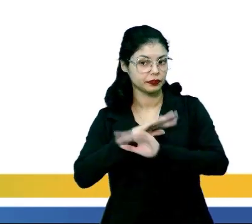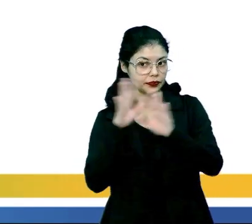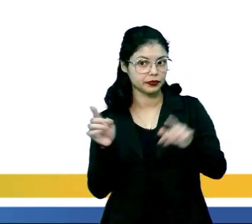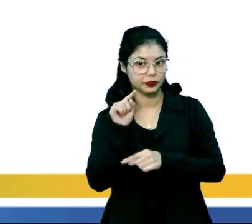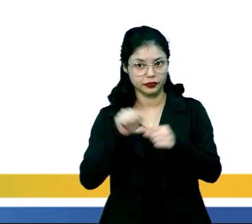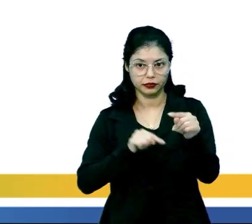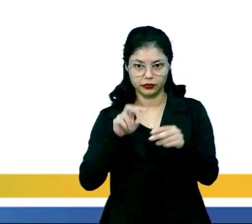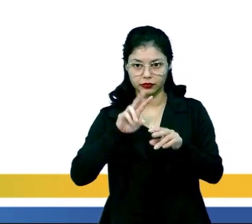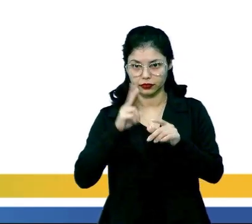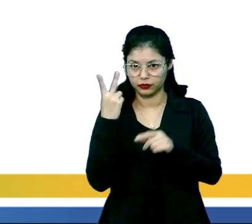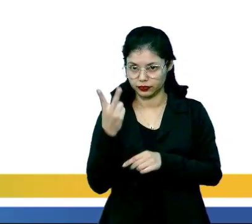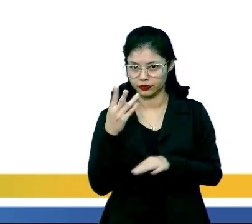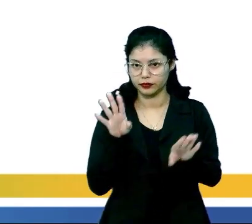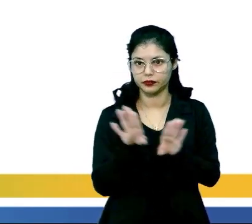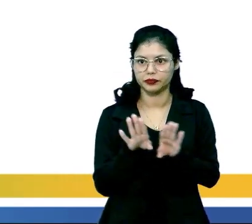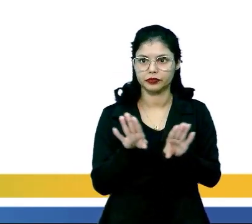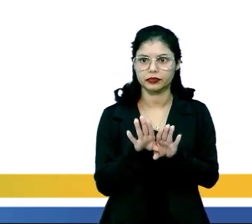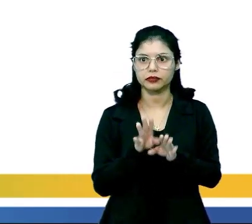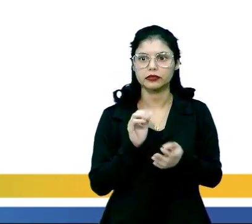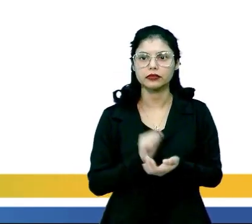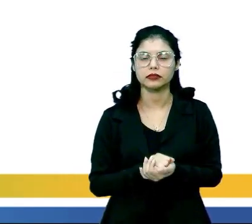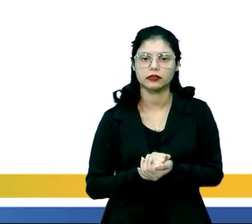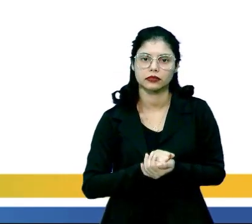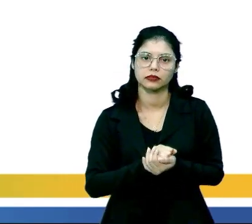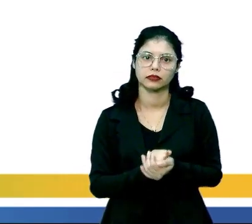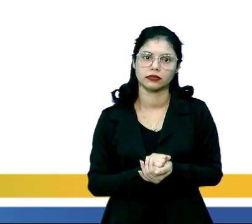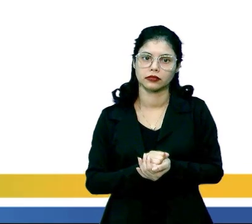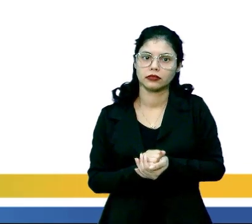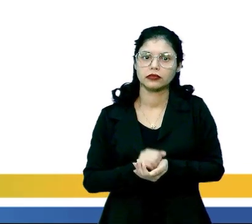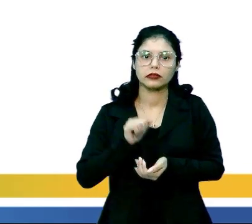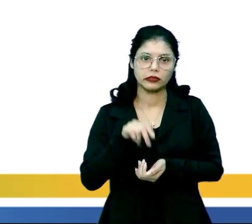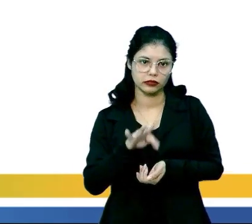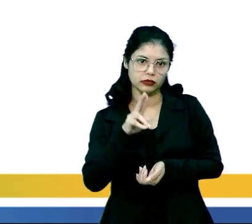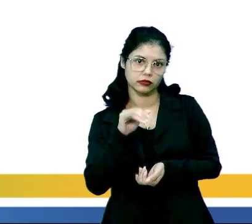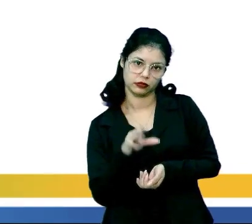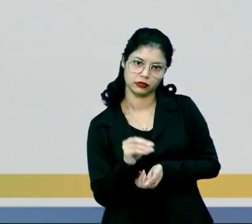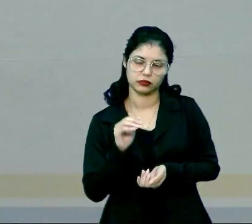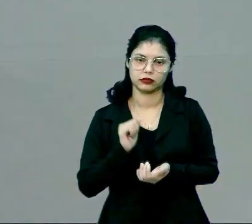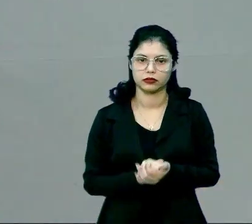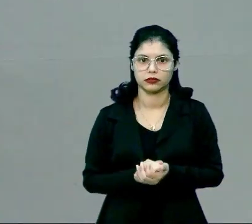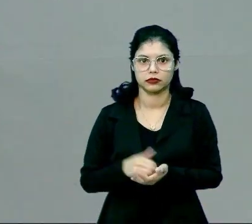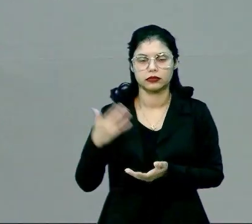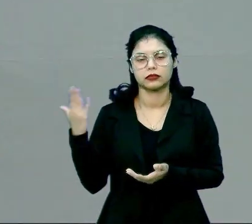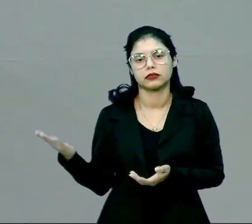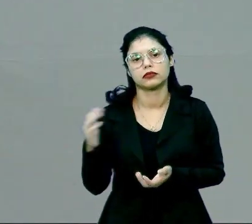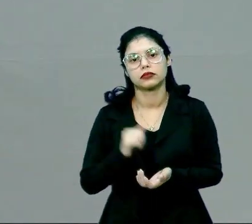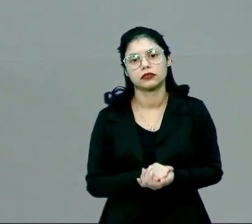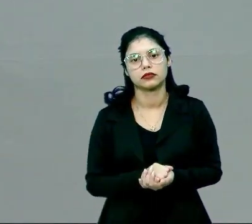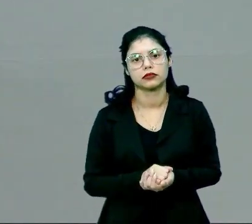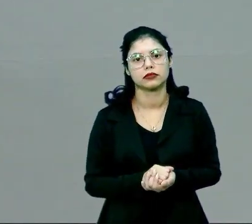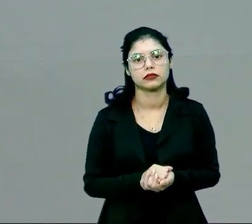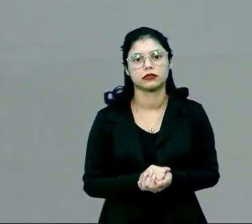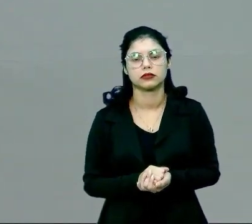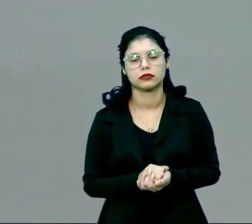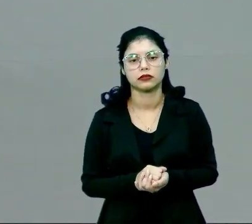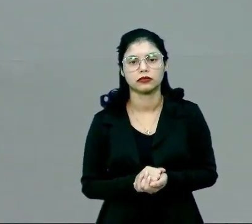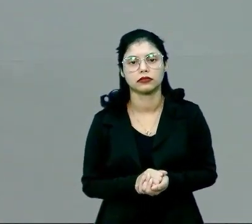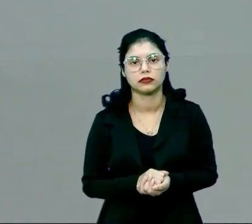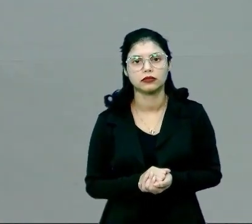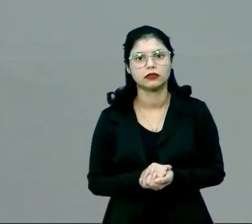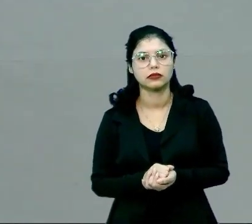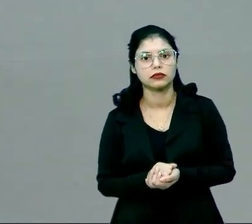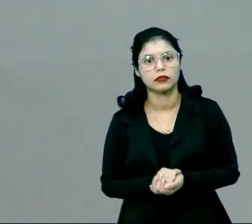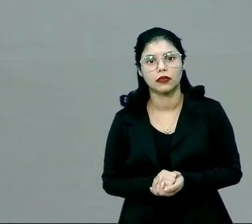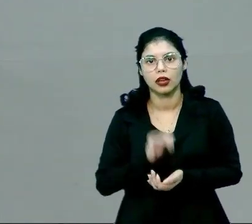inclusive divide em dois também. Temos o visceral, o autônomo. Pessoal, essa parte do visceral autônomo, eles